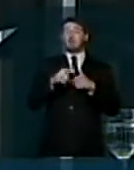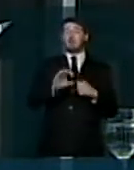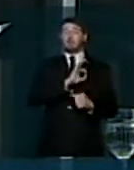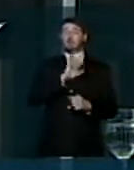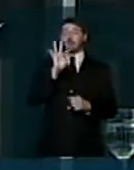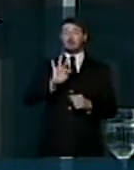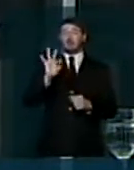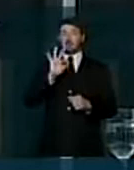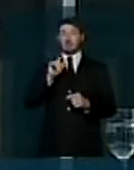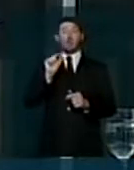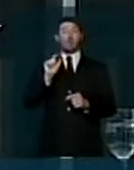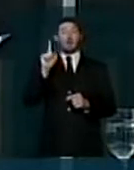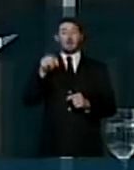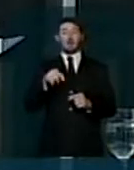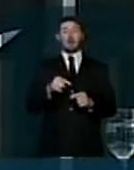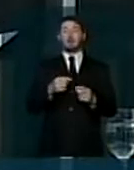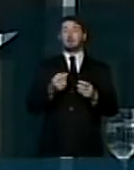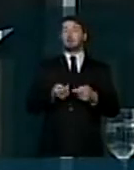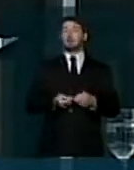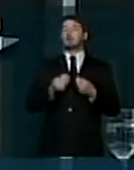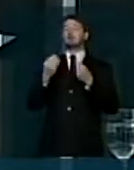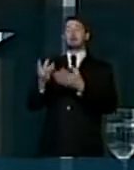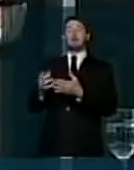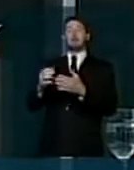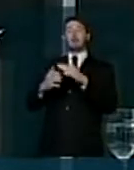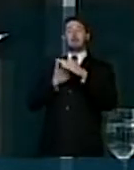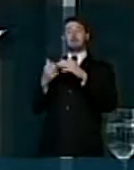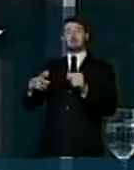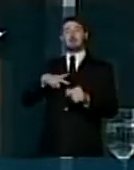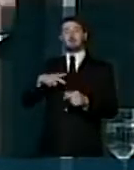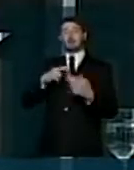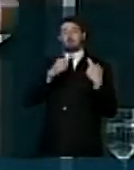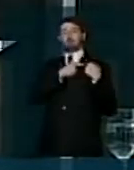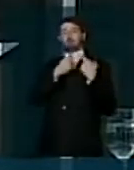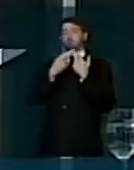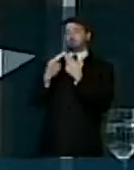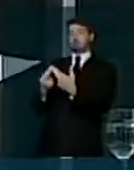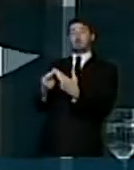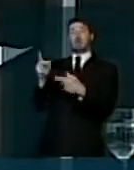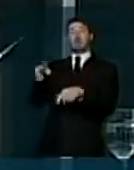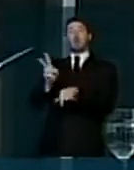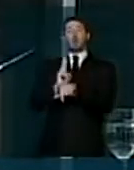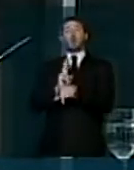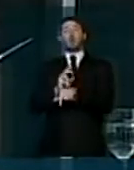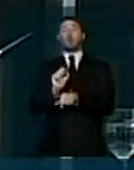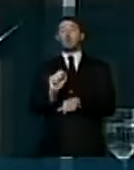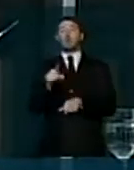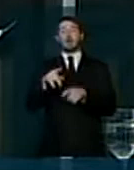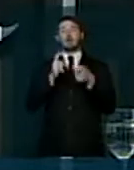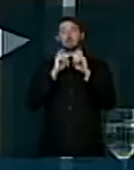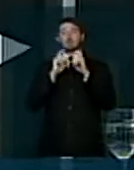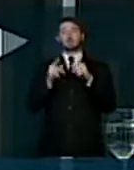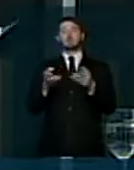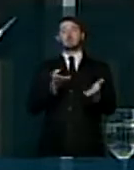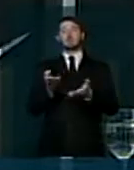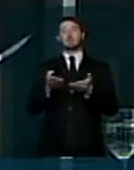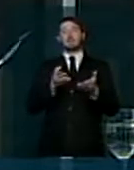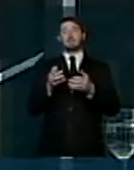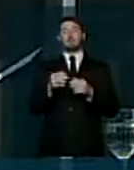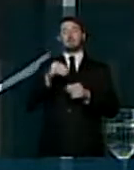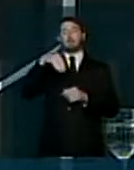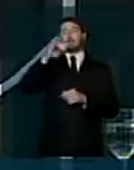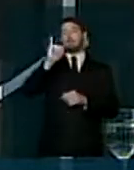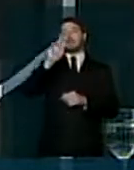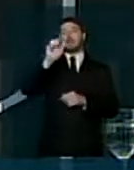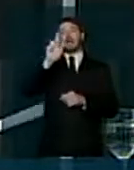Federal de transferir para empresas privadas a responsabilidade de controlar e administrar os serviços de imigração.